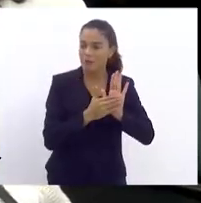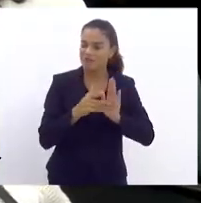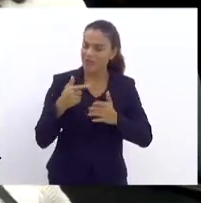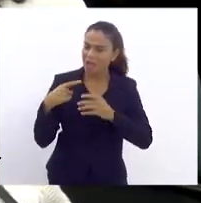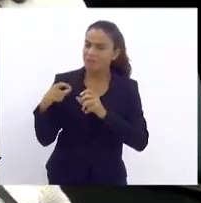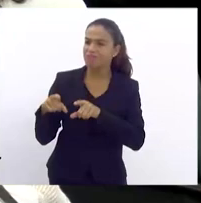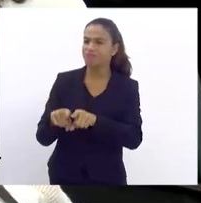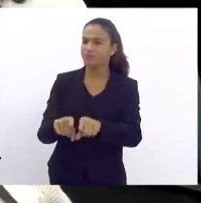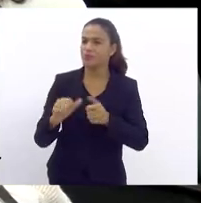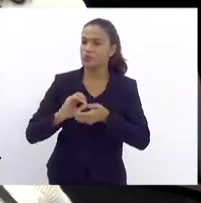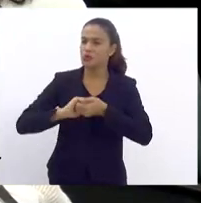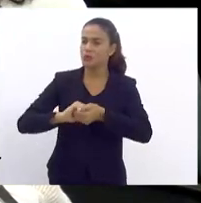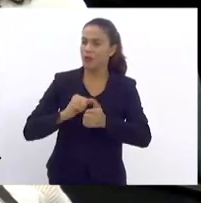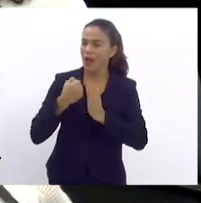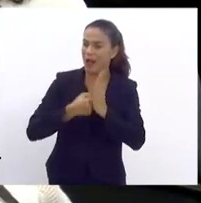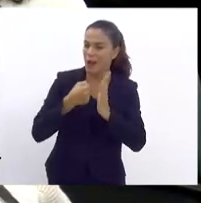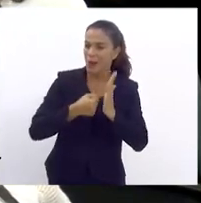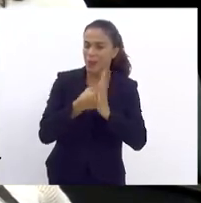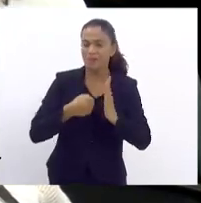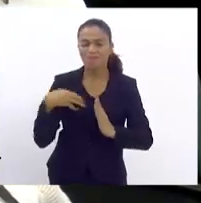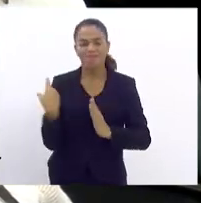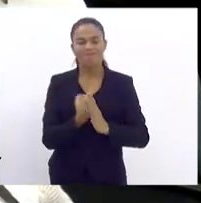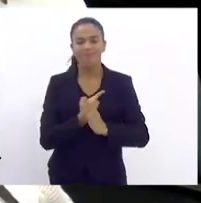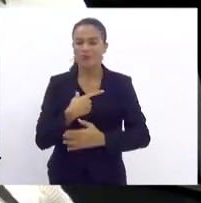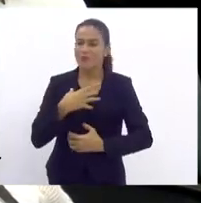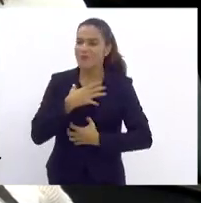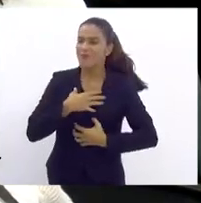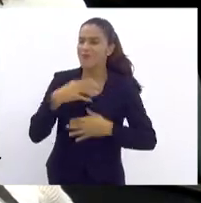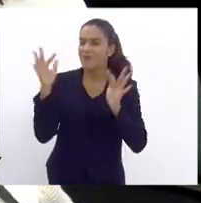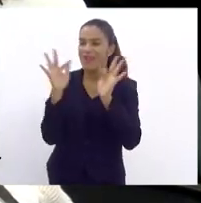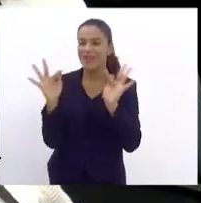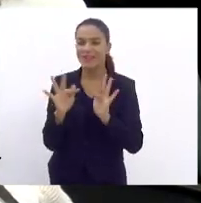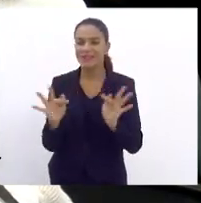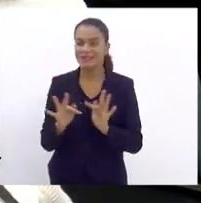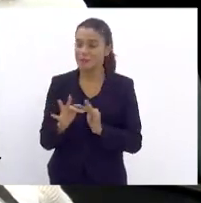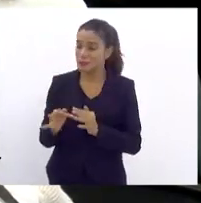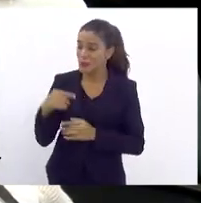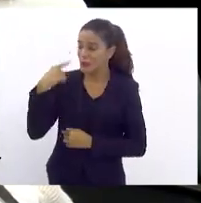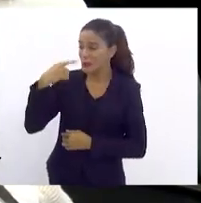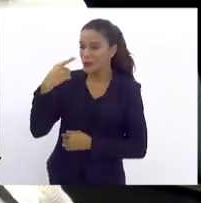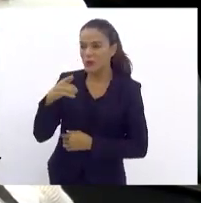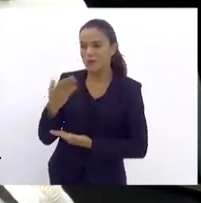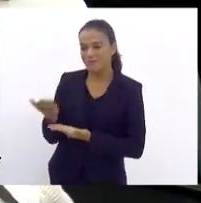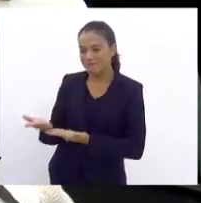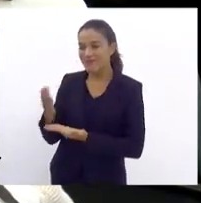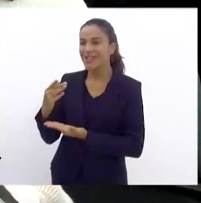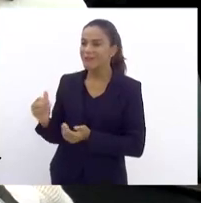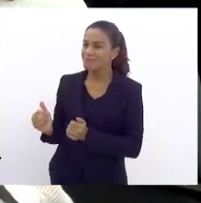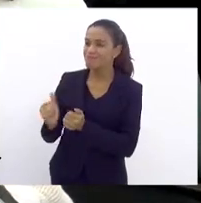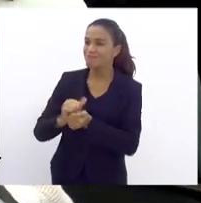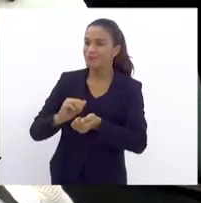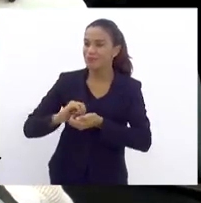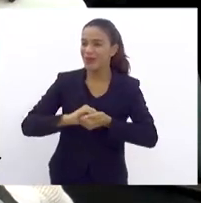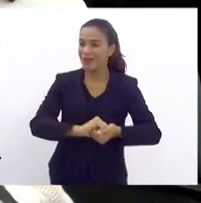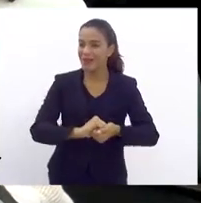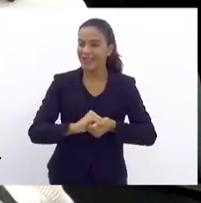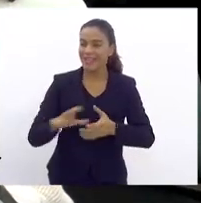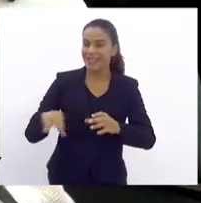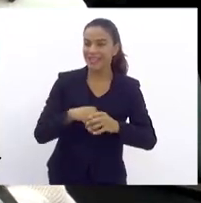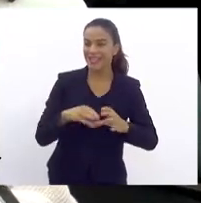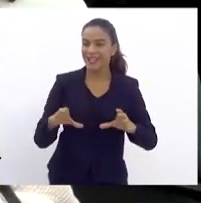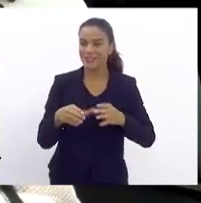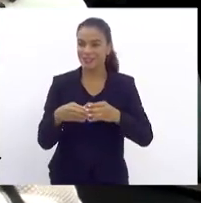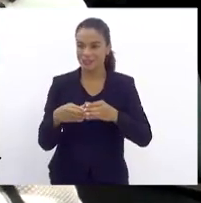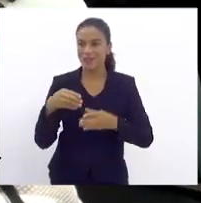e ficamos muito felizes em saber que o Senhor Doutor Geraldo está conosco nessa empreitada junto com integrando o time do Guilherme